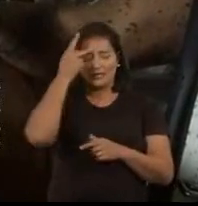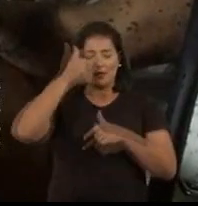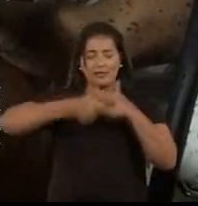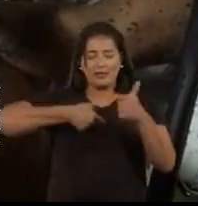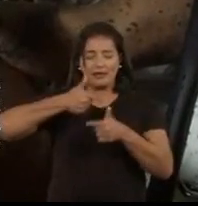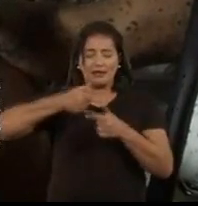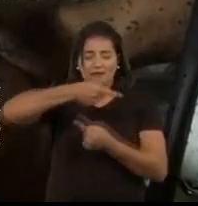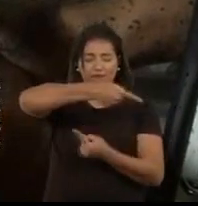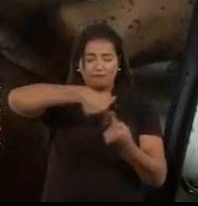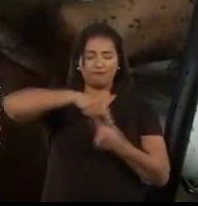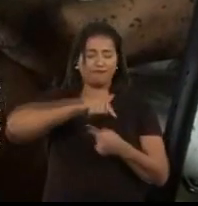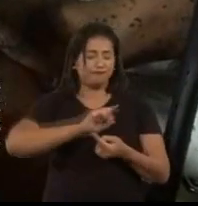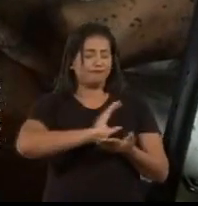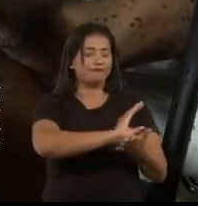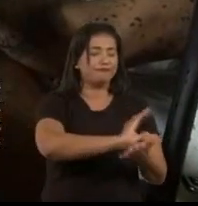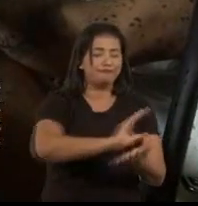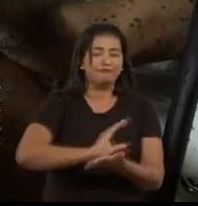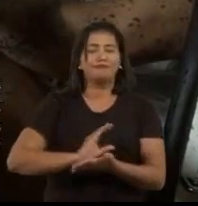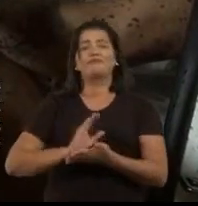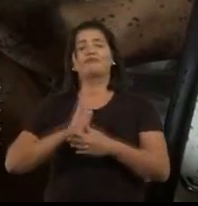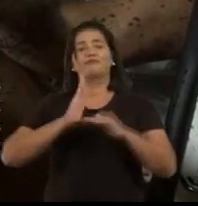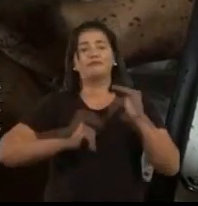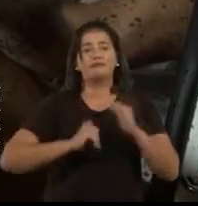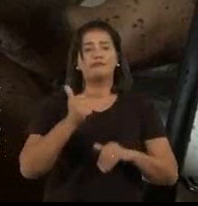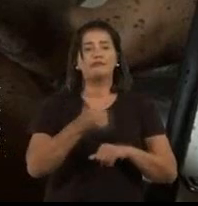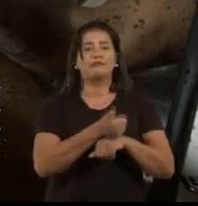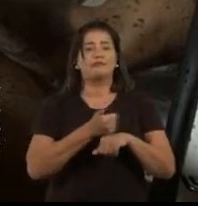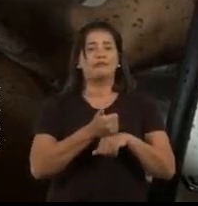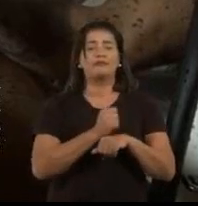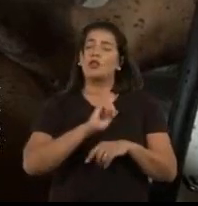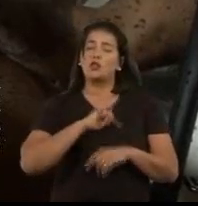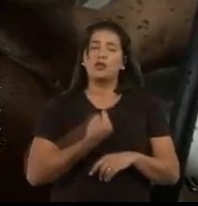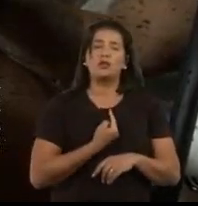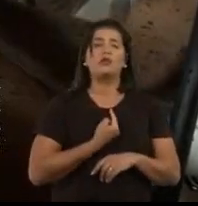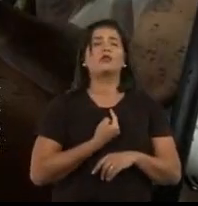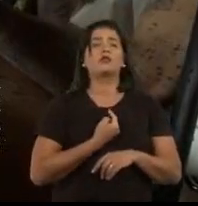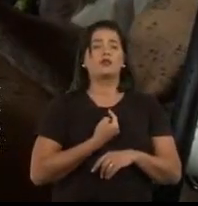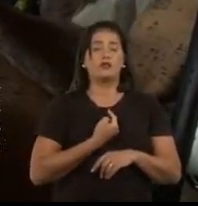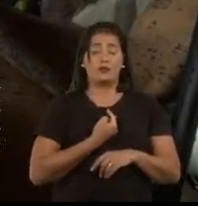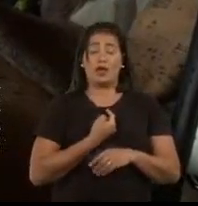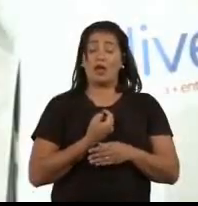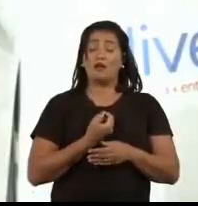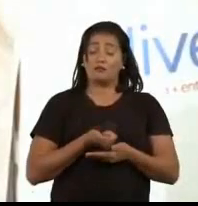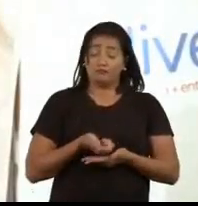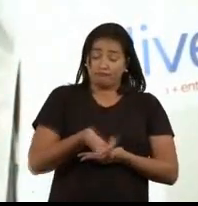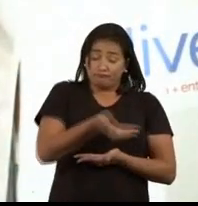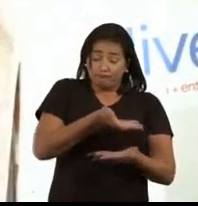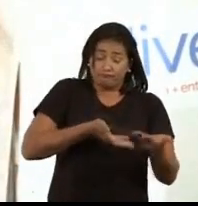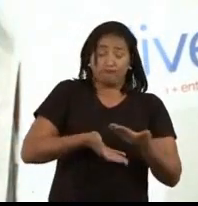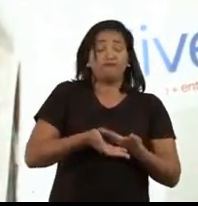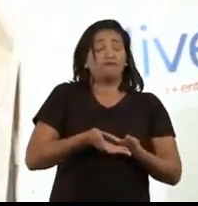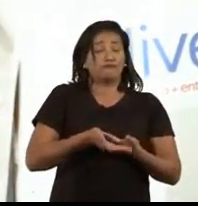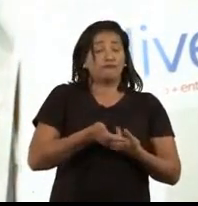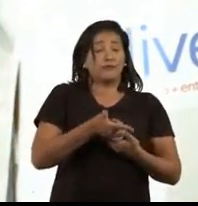que trabalham com a gente para músicos para os nossos para bancar tudo colaboradores né